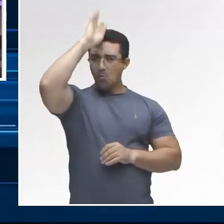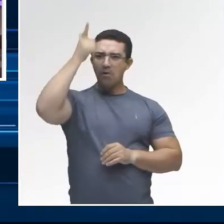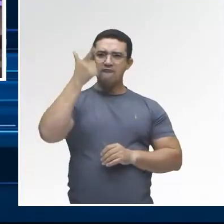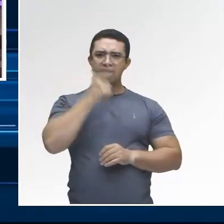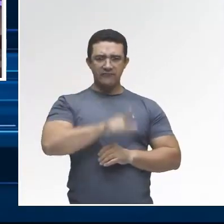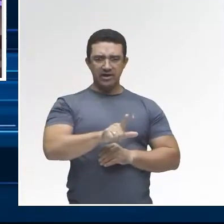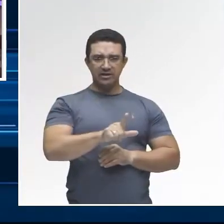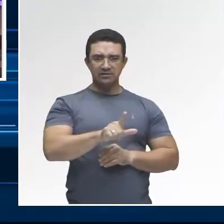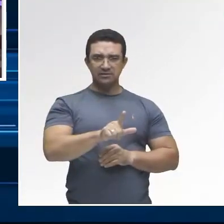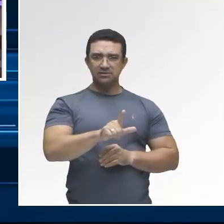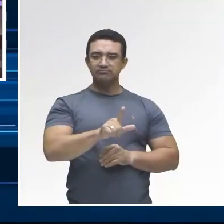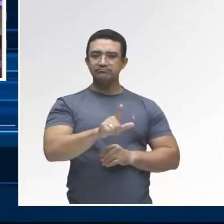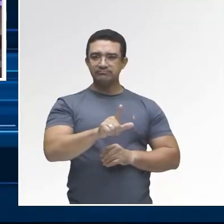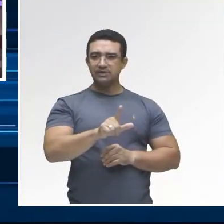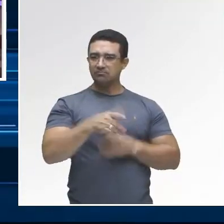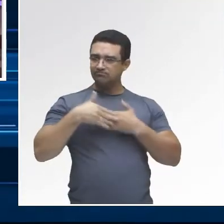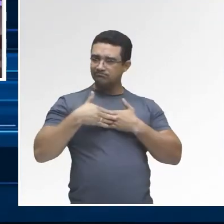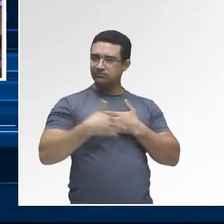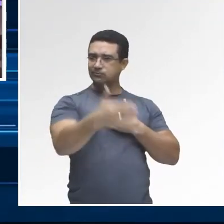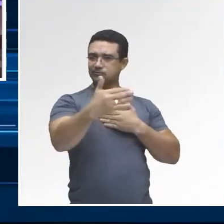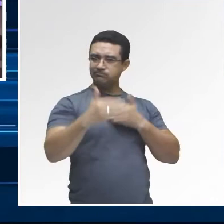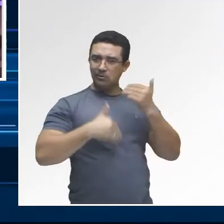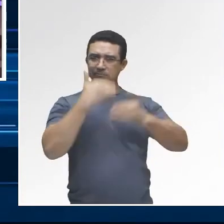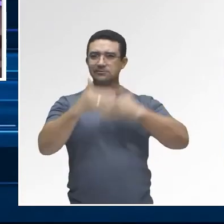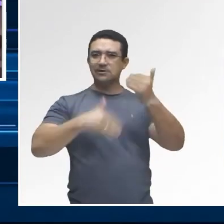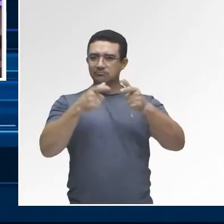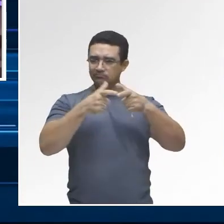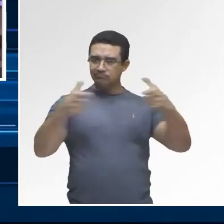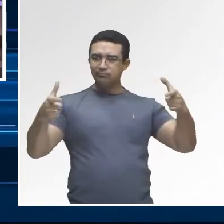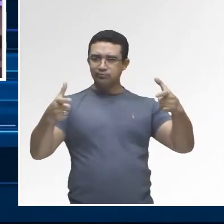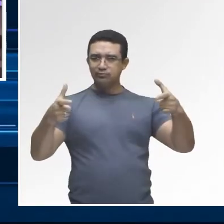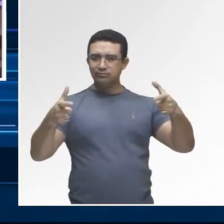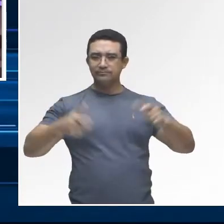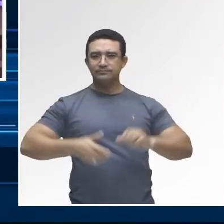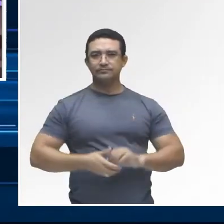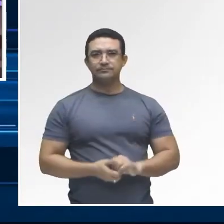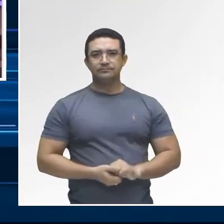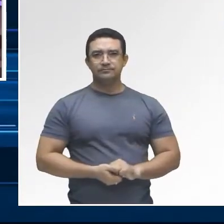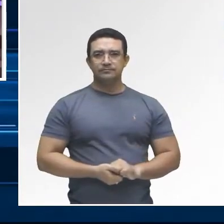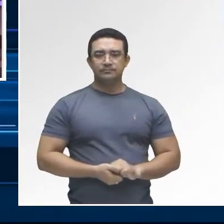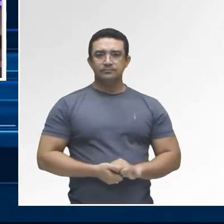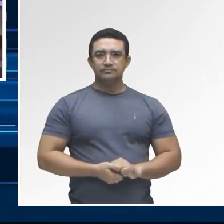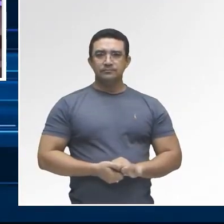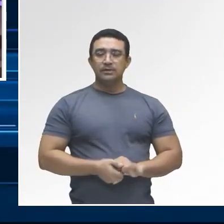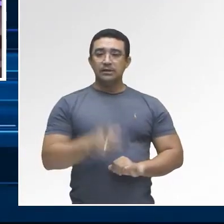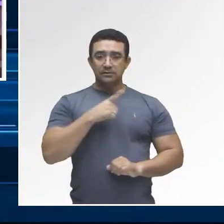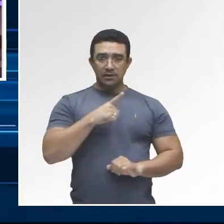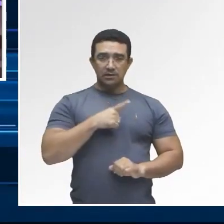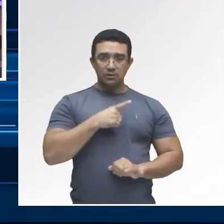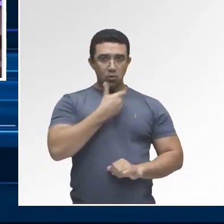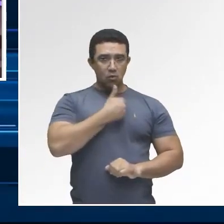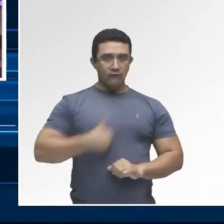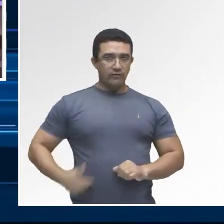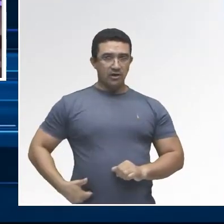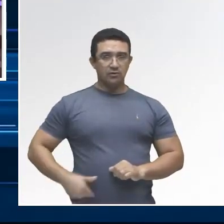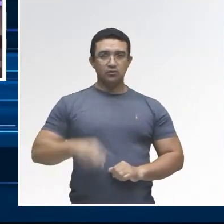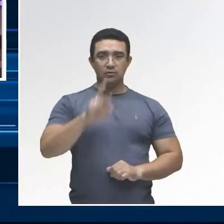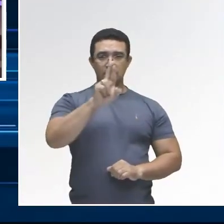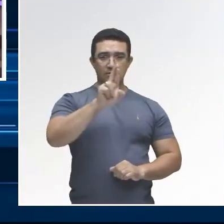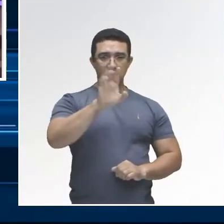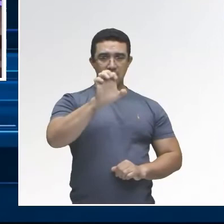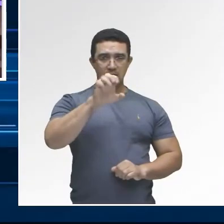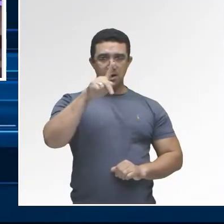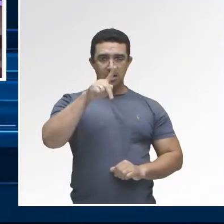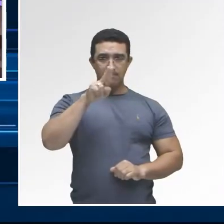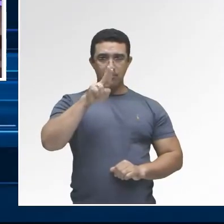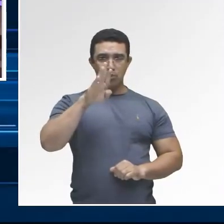um mortal para frente no processo de expansão, ok? Então a gente tem aí a República como um momento de grande expansão. Isso vai